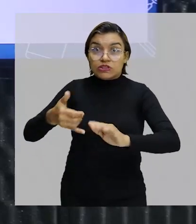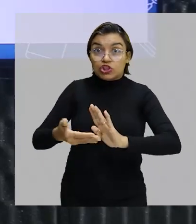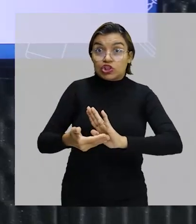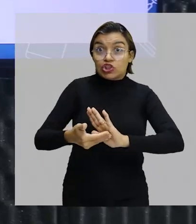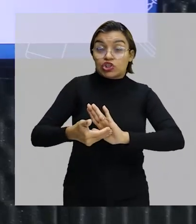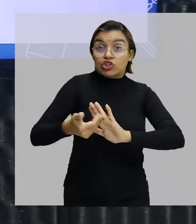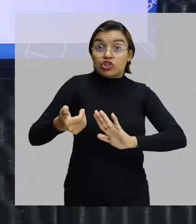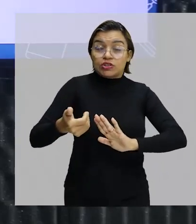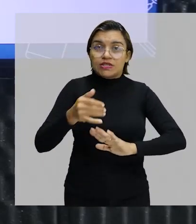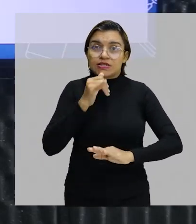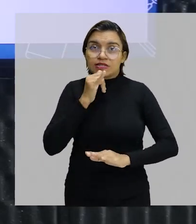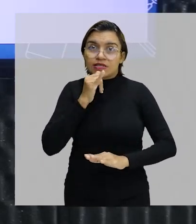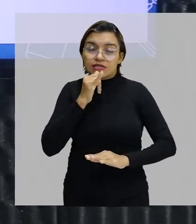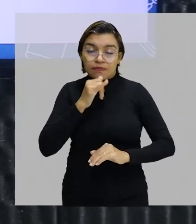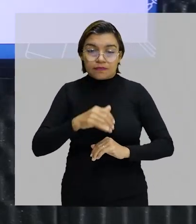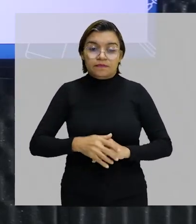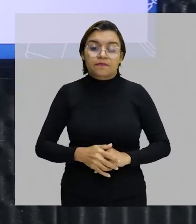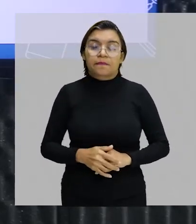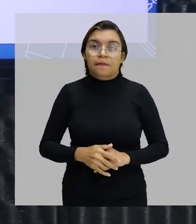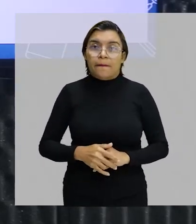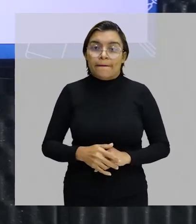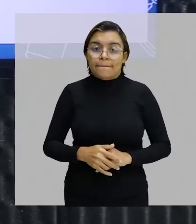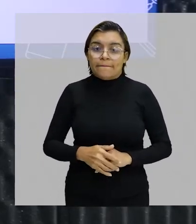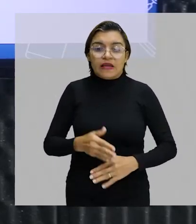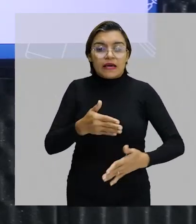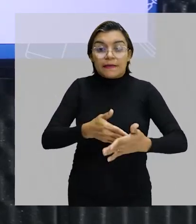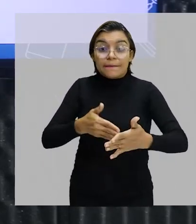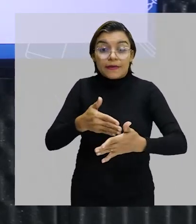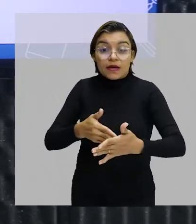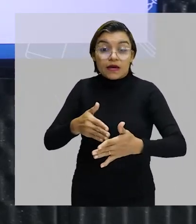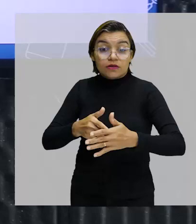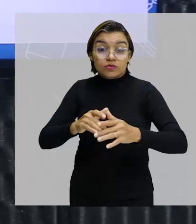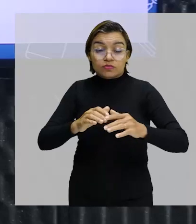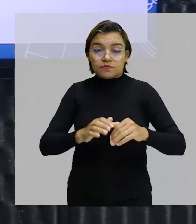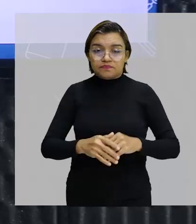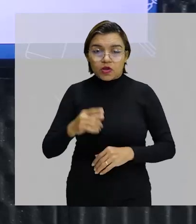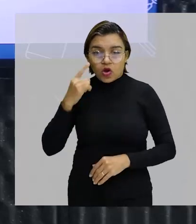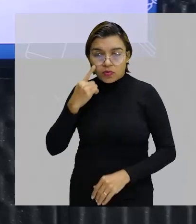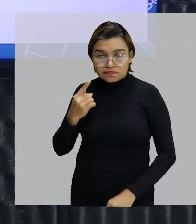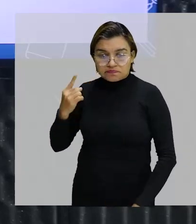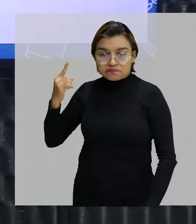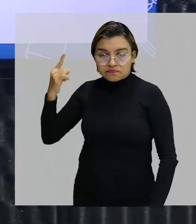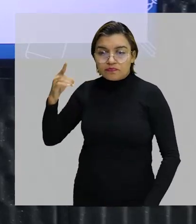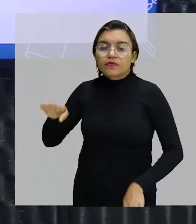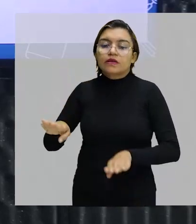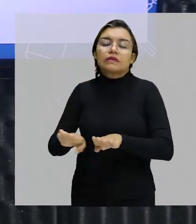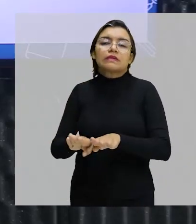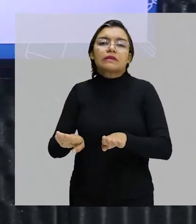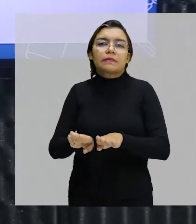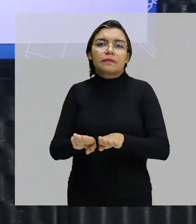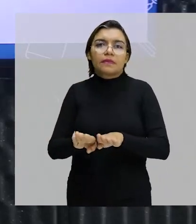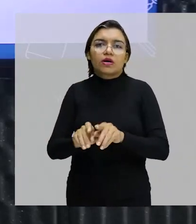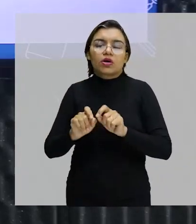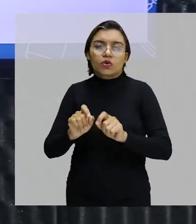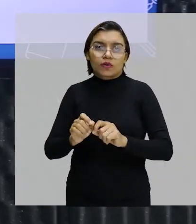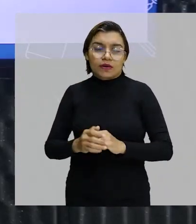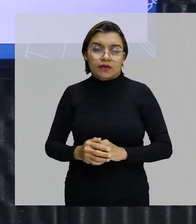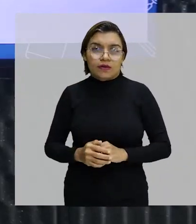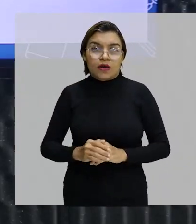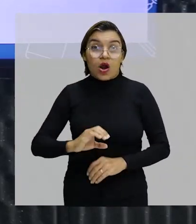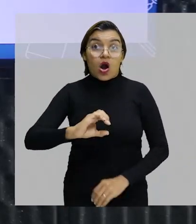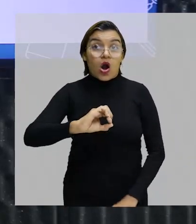reveste as penas de algumas aves, impedindo que elas flutuem. E também, como vai impedir a entrada